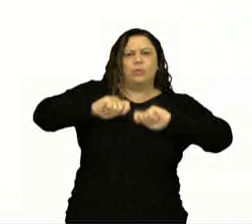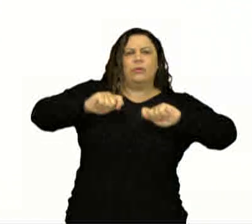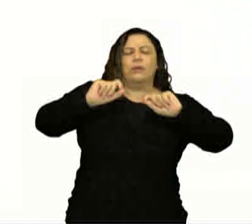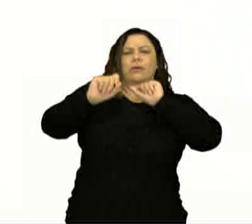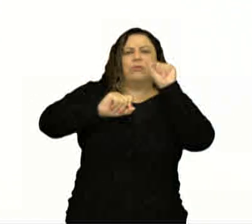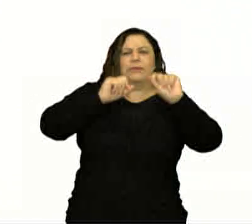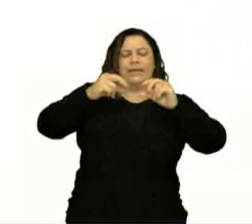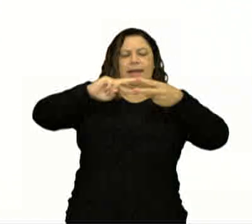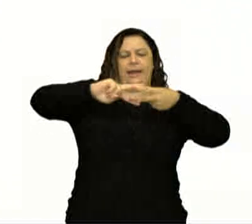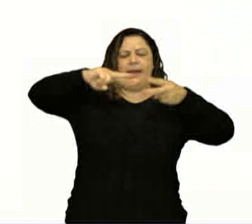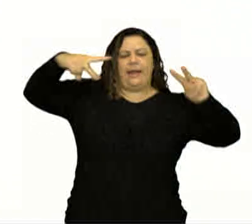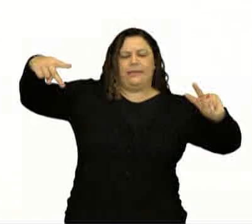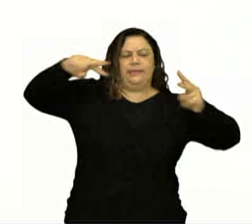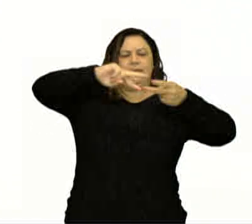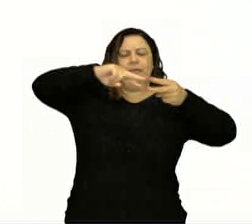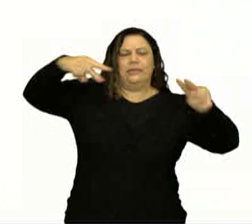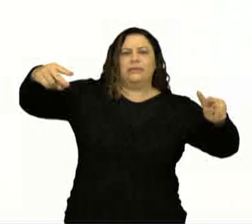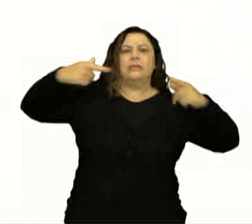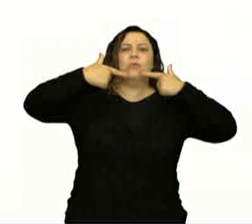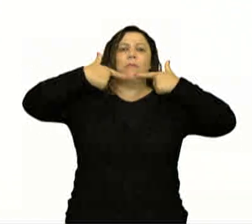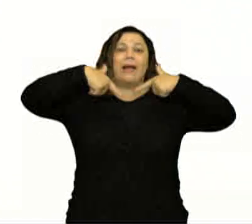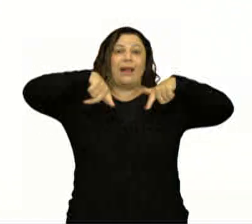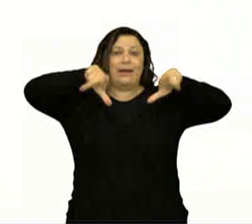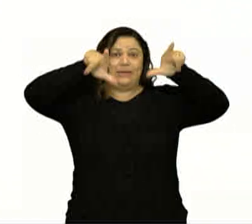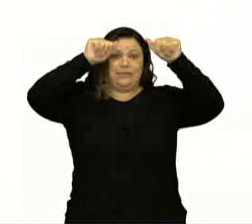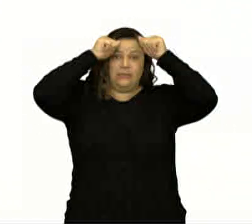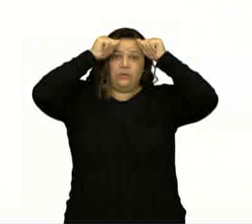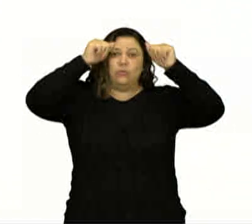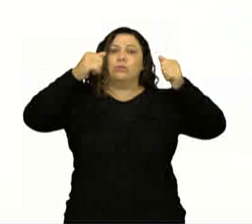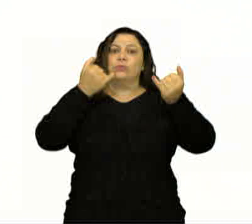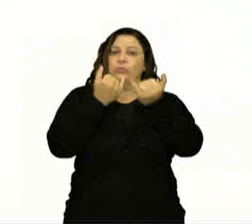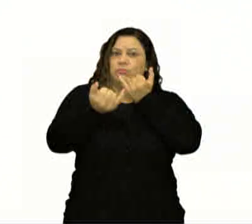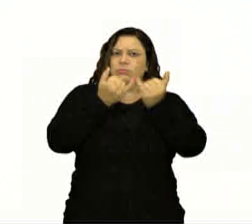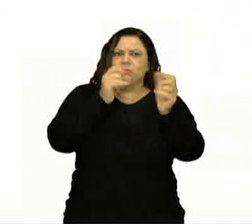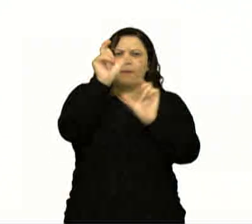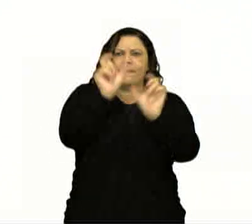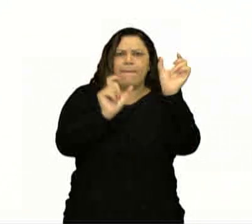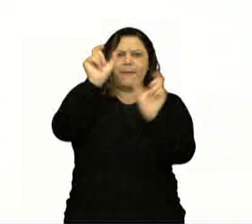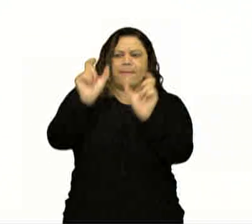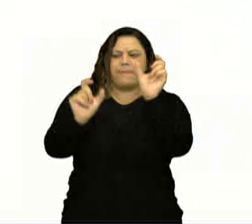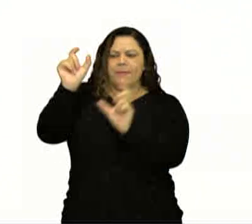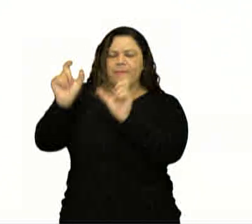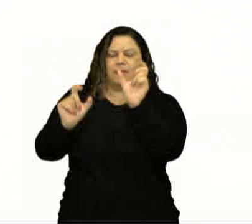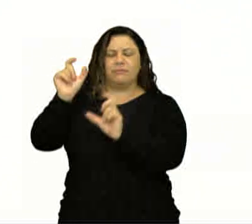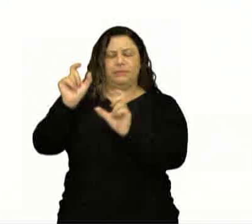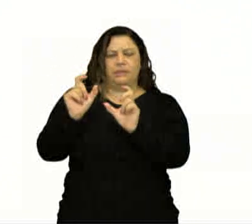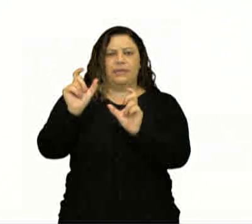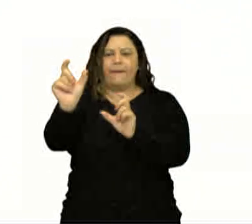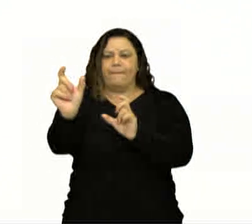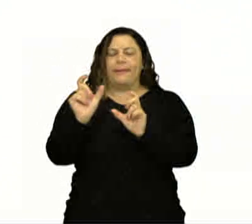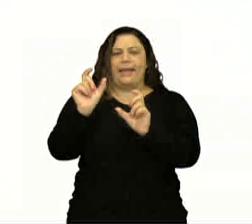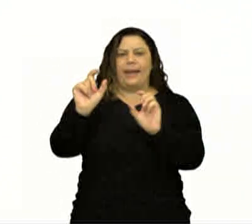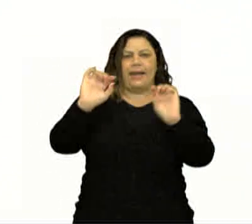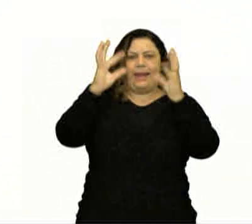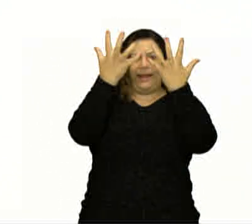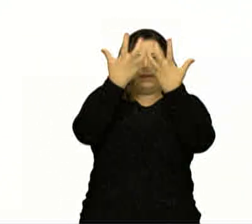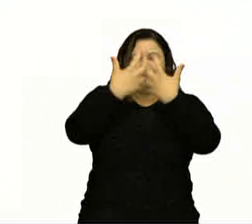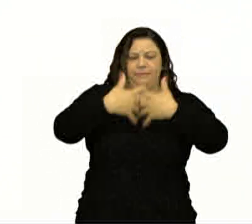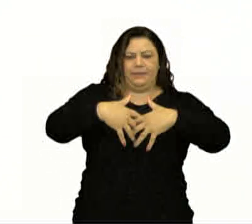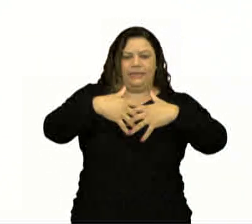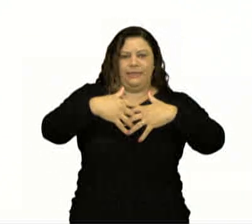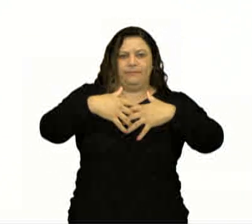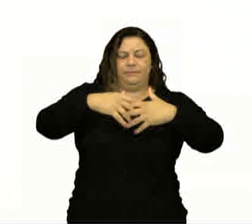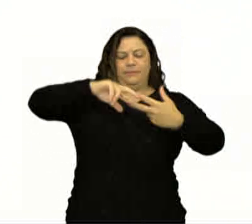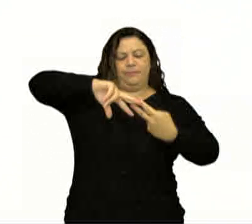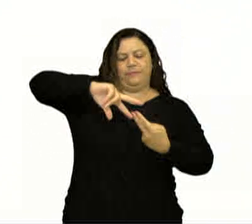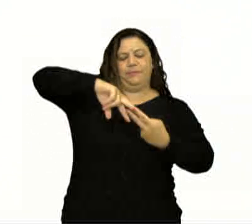né? E é constituído basicamente por um dicionário de palavras, que seria a tabela do código genético, aquela que eu falei que é bem bacaninha, cheia